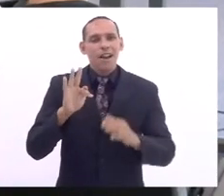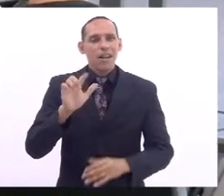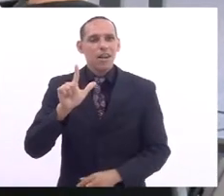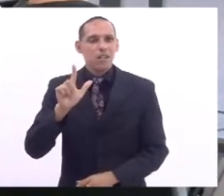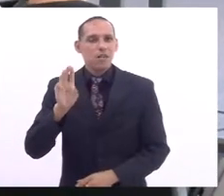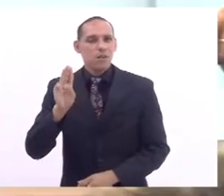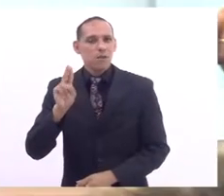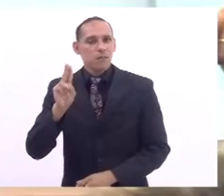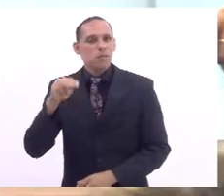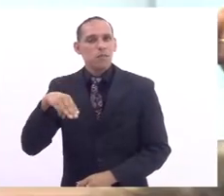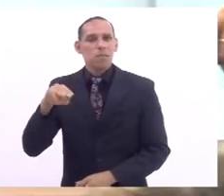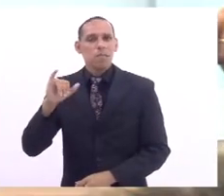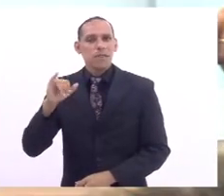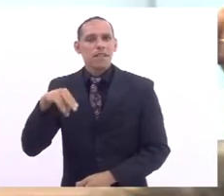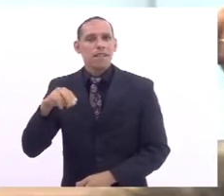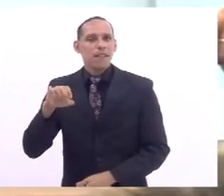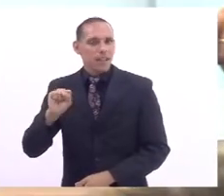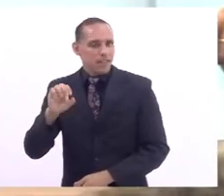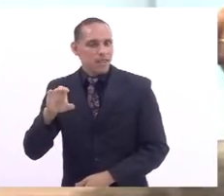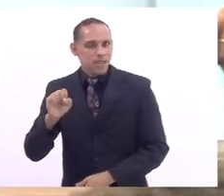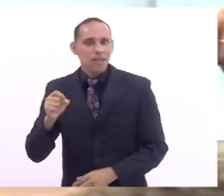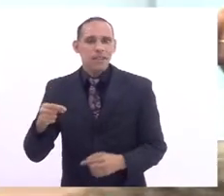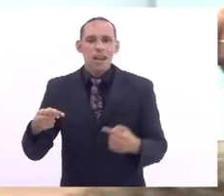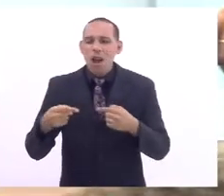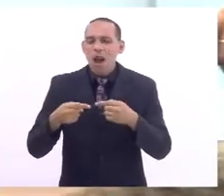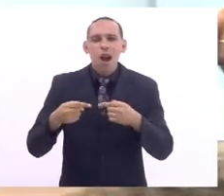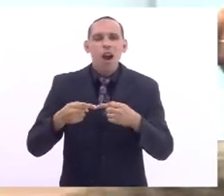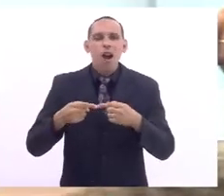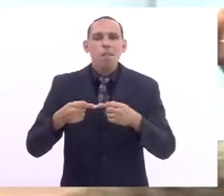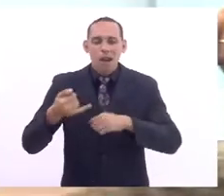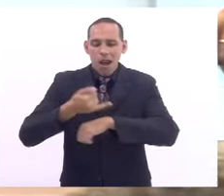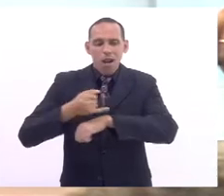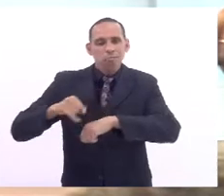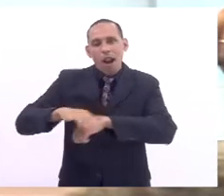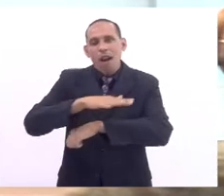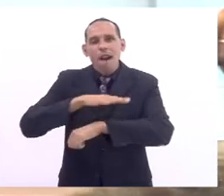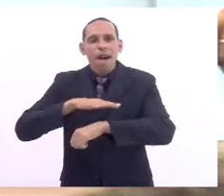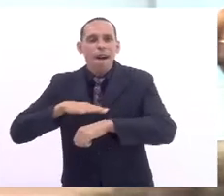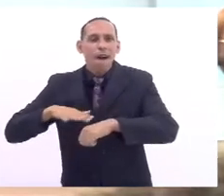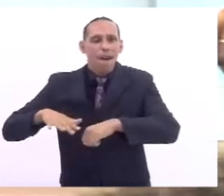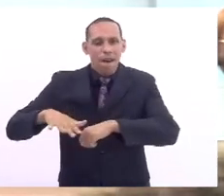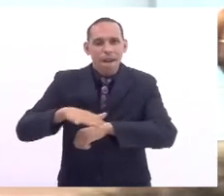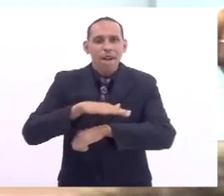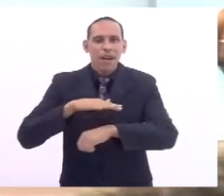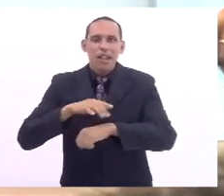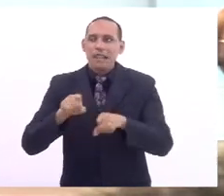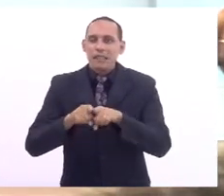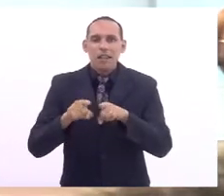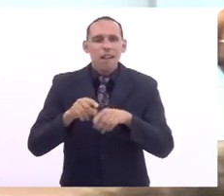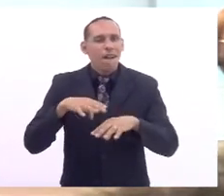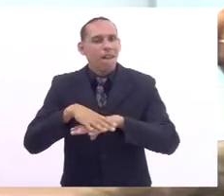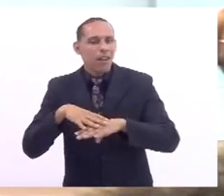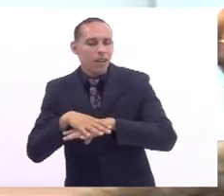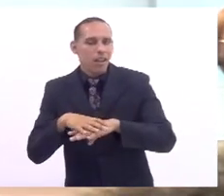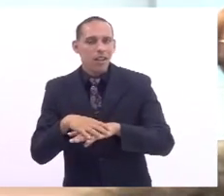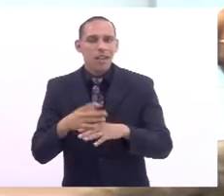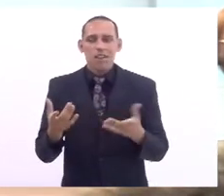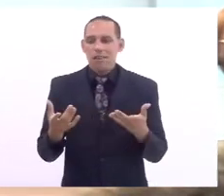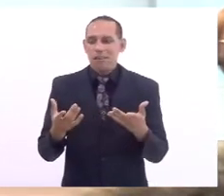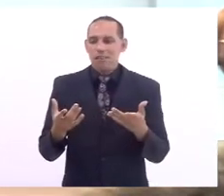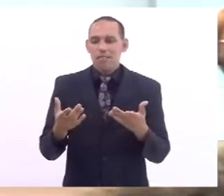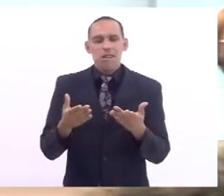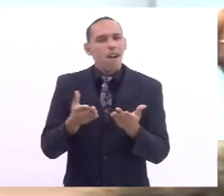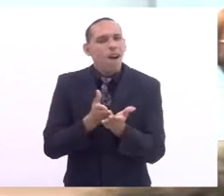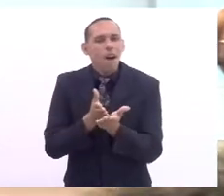Metropolitano mas de também ser né uma rede um caminho espaço de dar de da